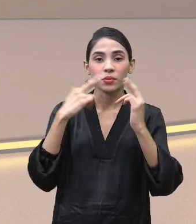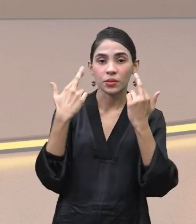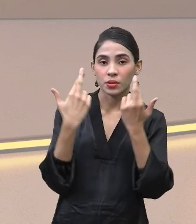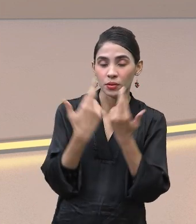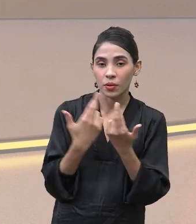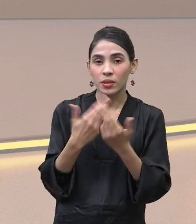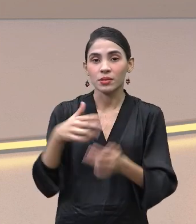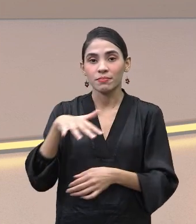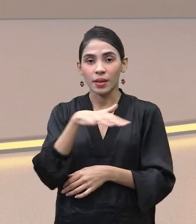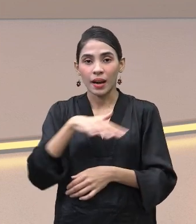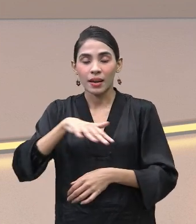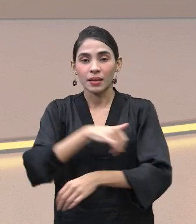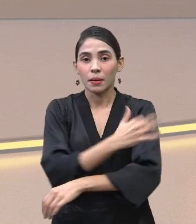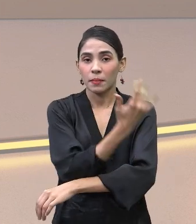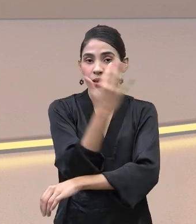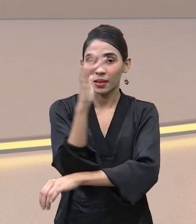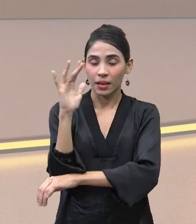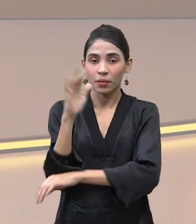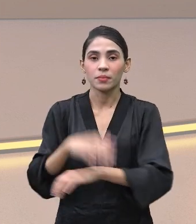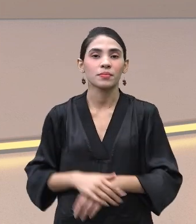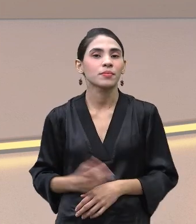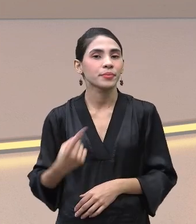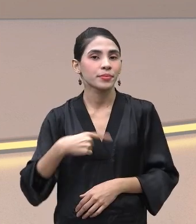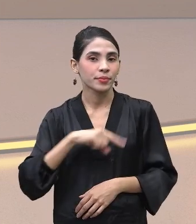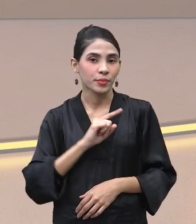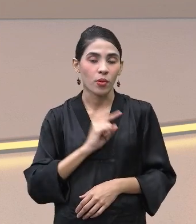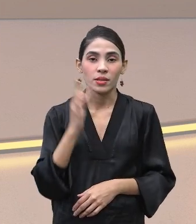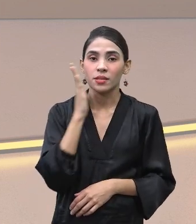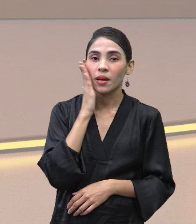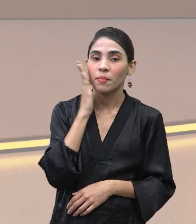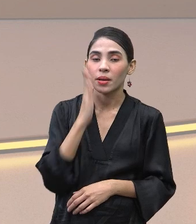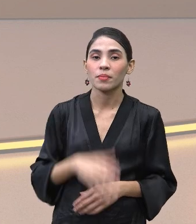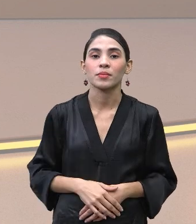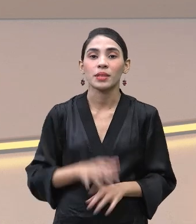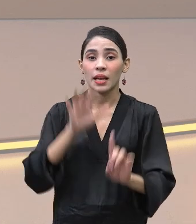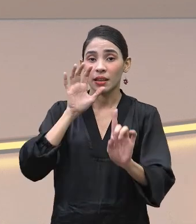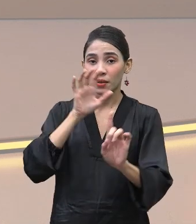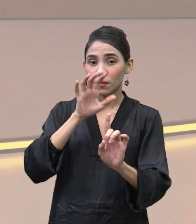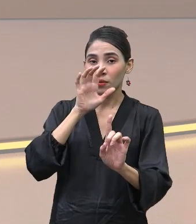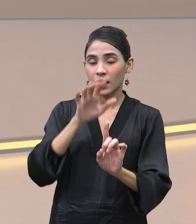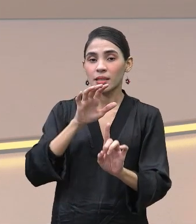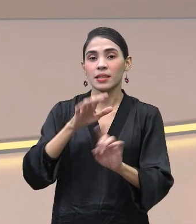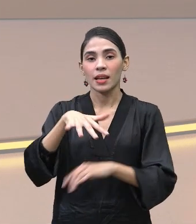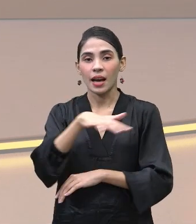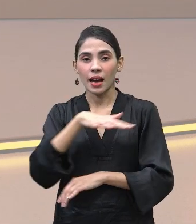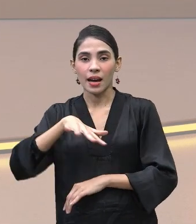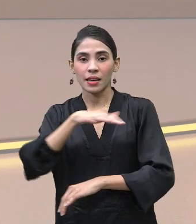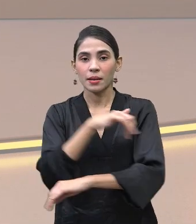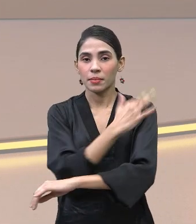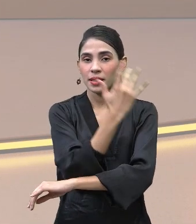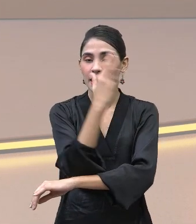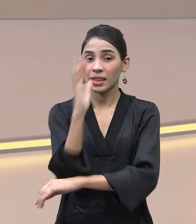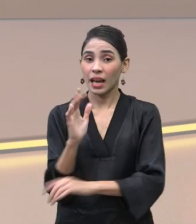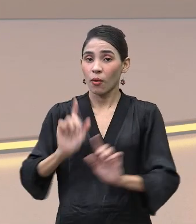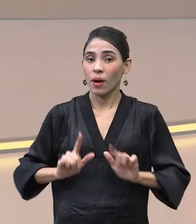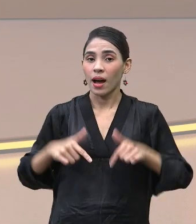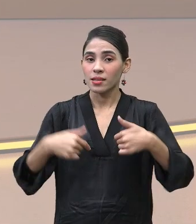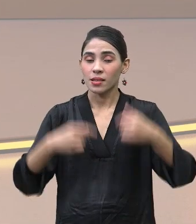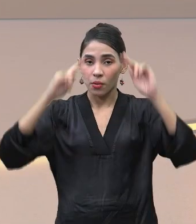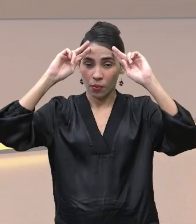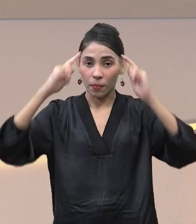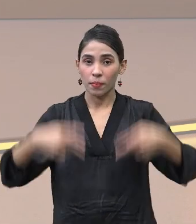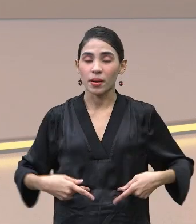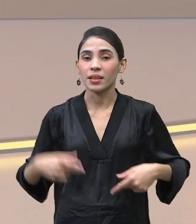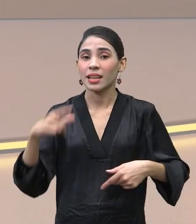conferências ambientais. Então, todos nós sabemos que os impactos ambientais causados pela humanidade, eles